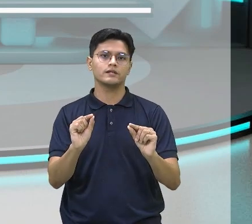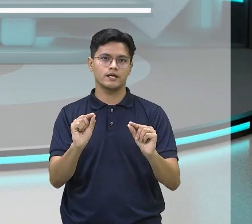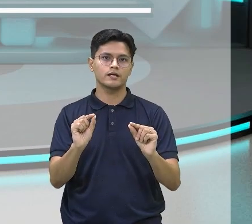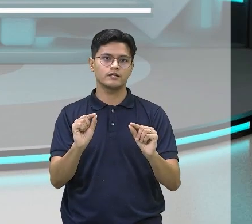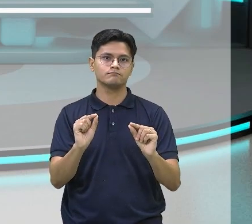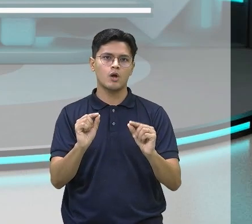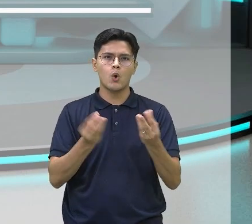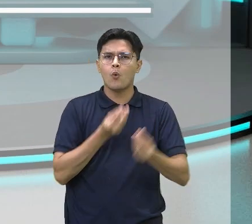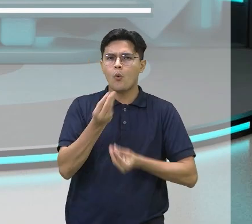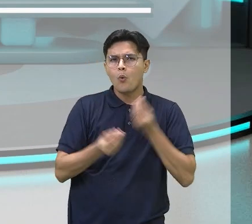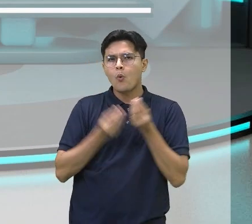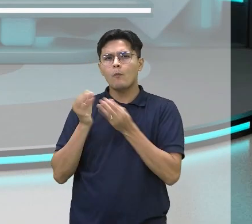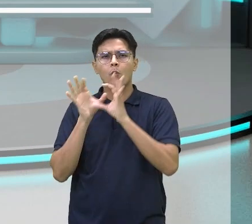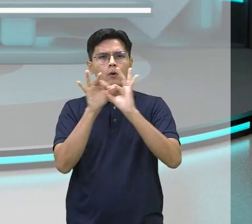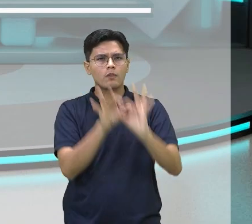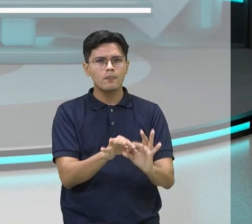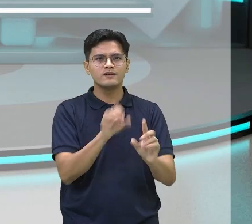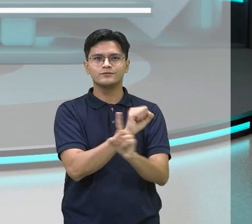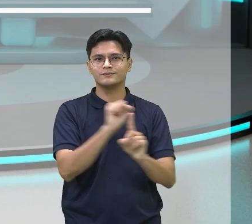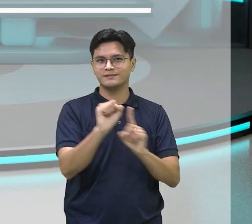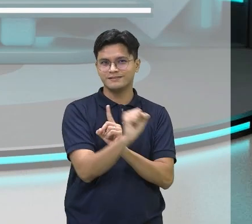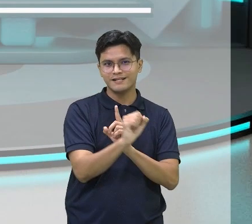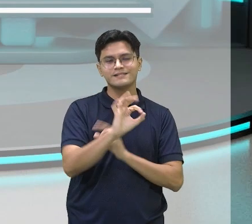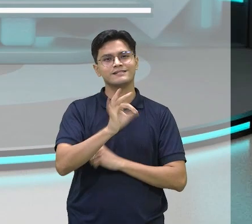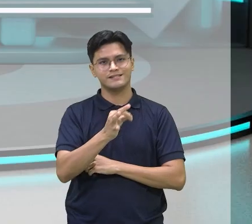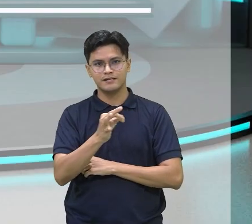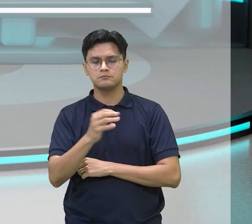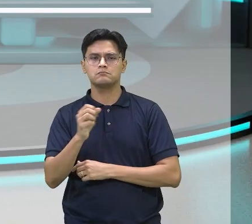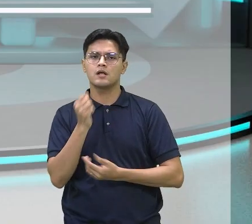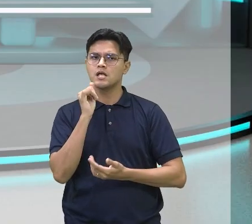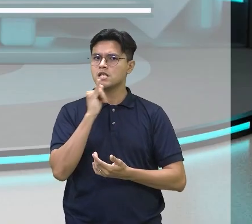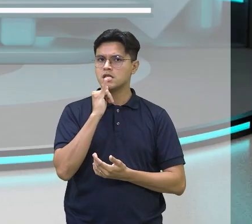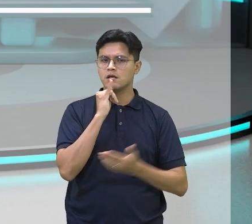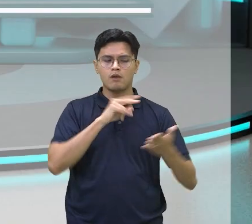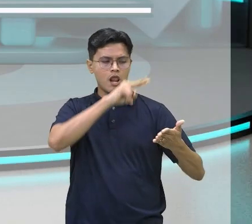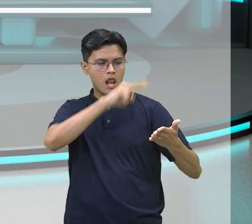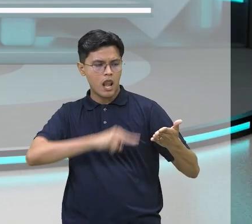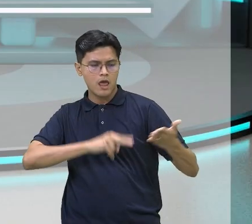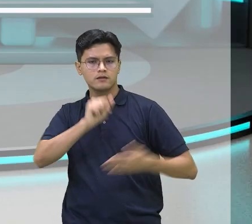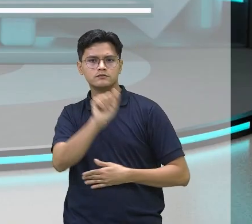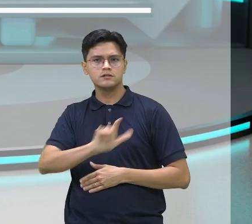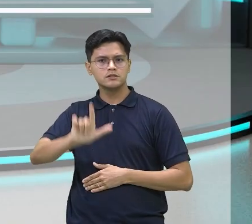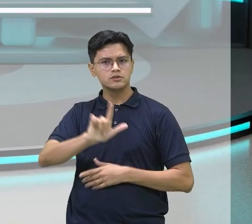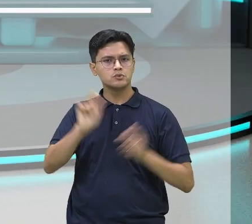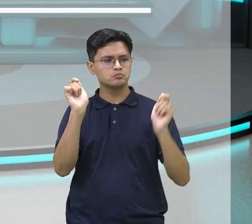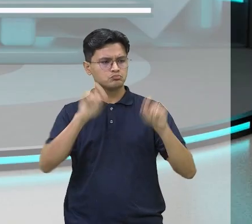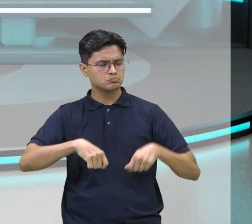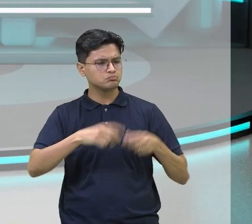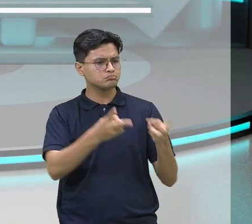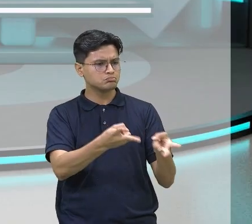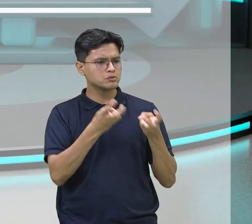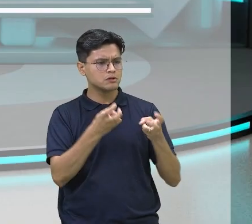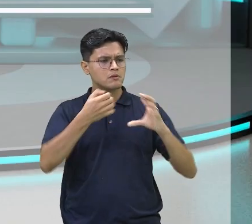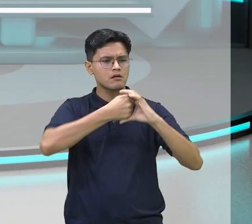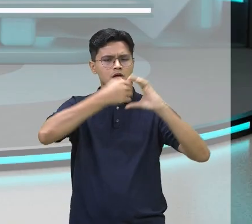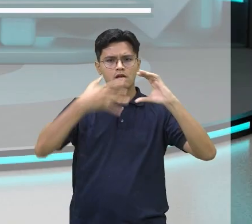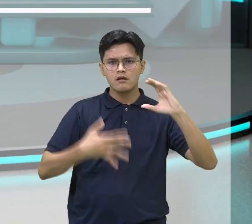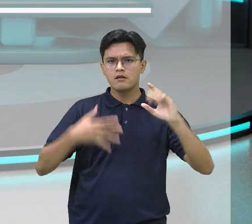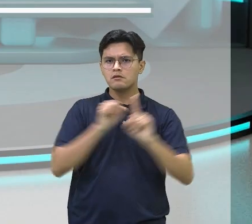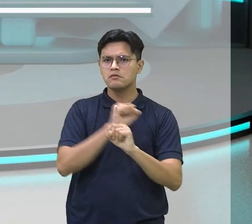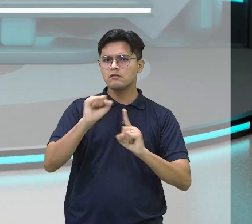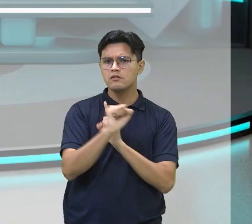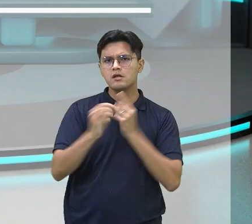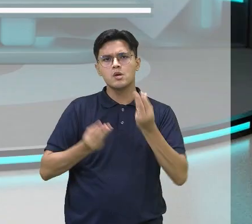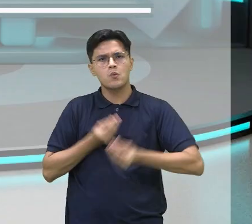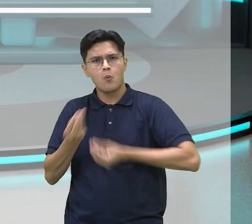momento. Então a gente consegue pegar traços, como a sociedade se organizava, o que ela estava passando, os conflitos